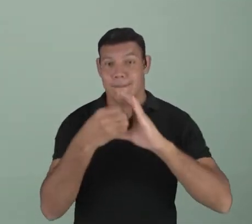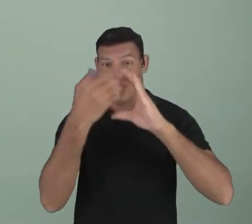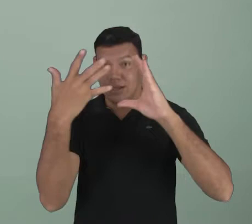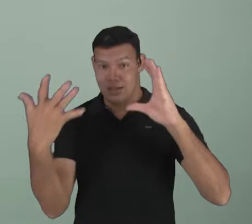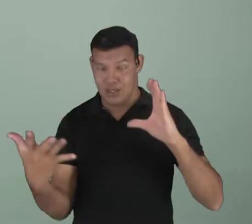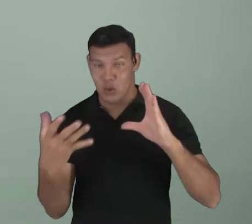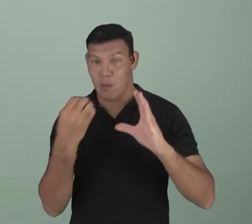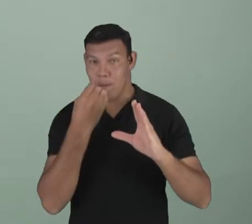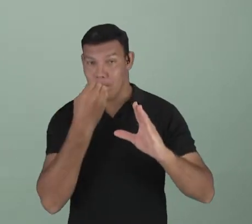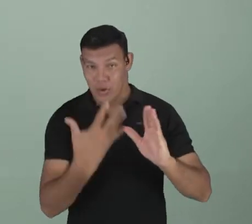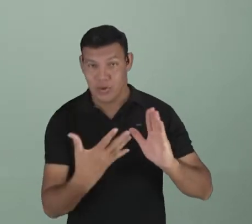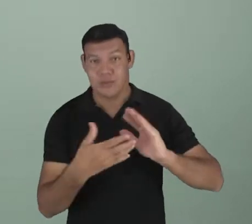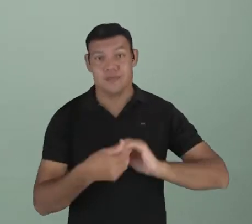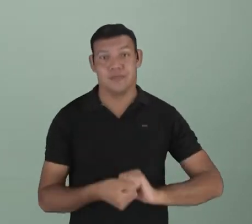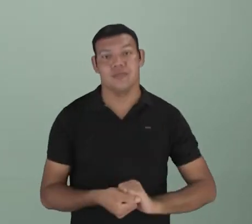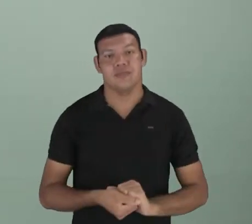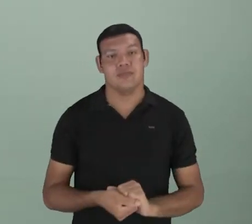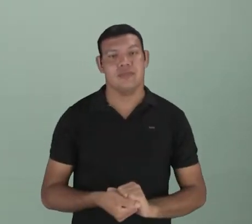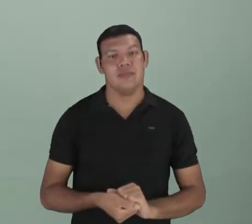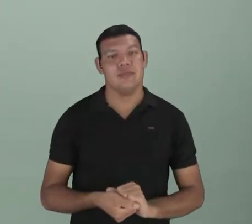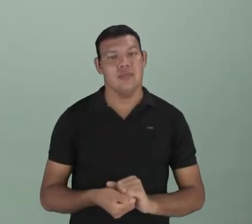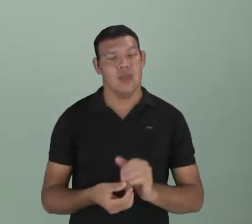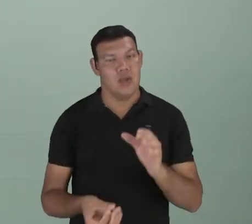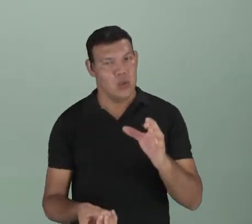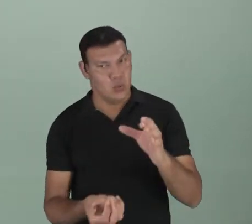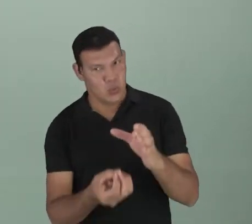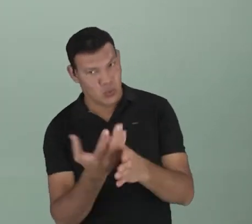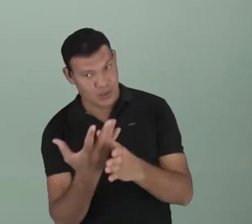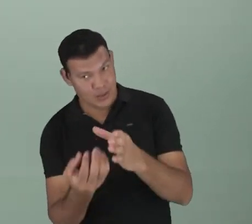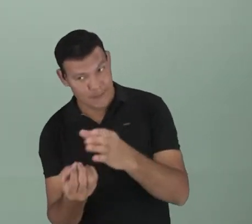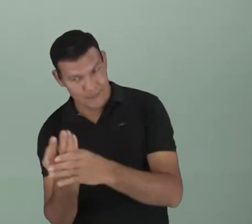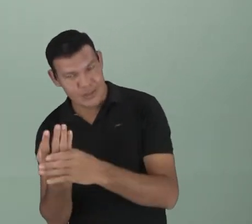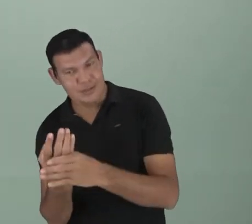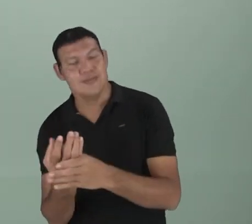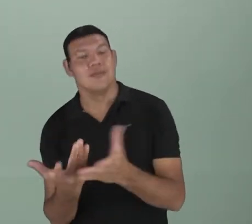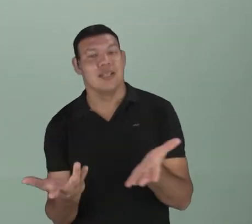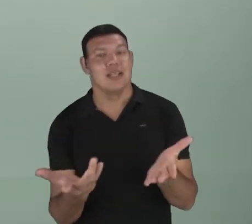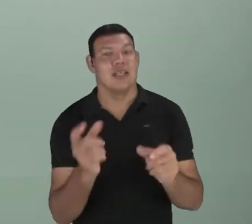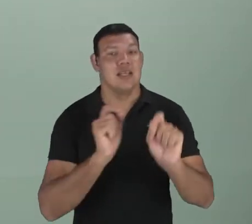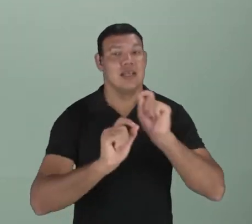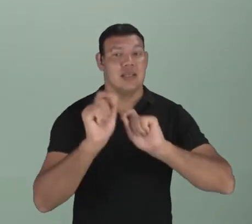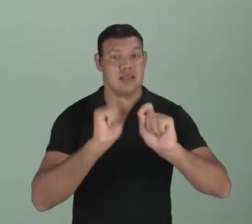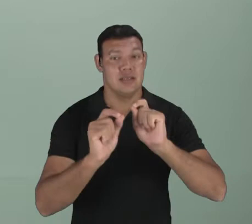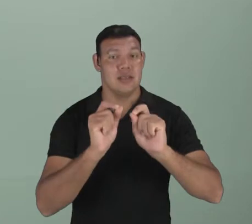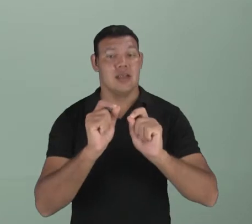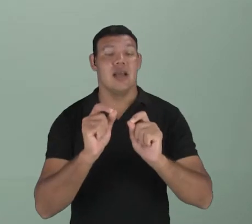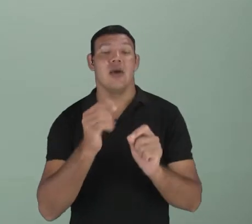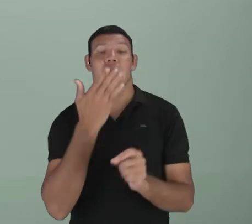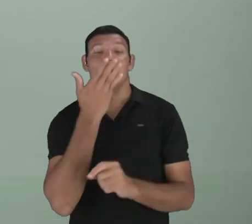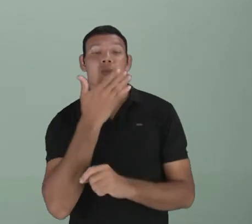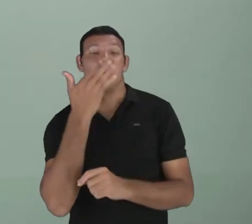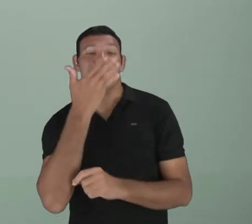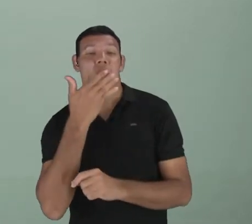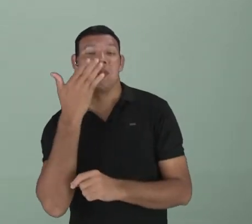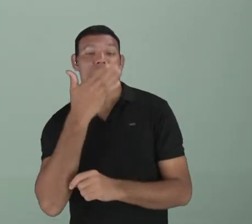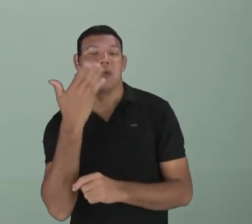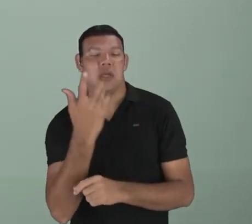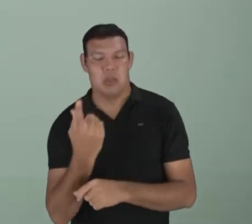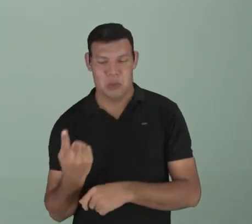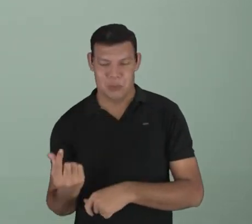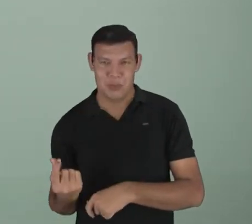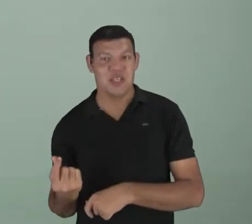característica positiva da implementação desse cultivo no Brasil é que o açúcar ele tinha